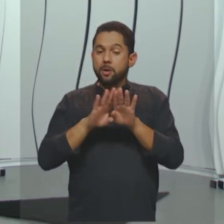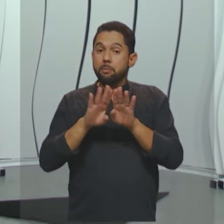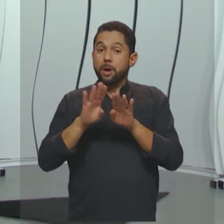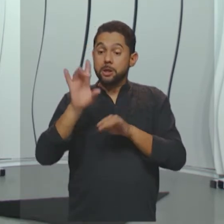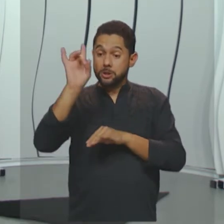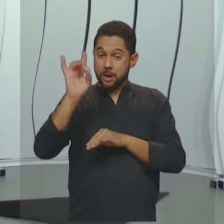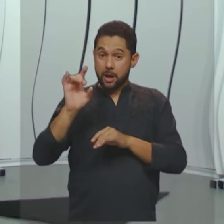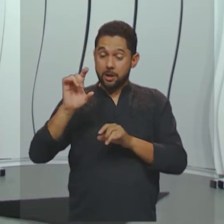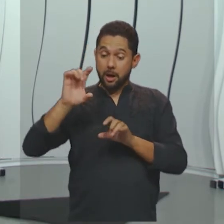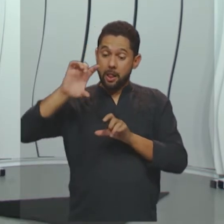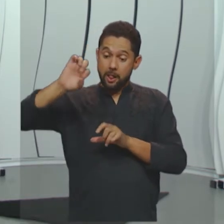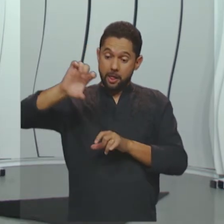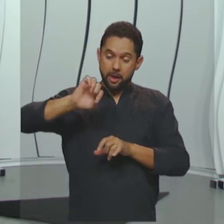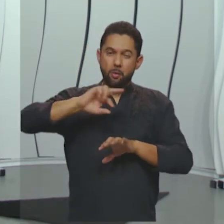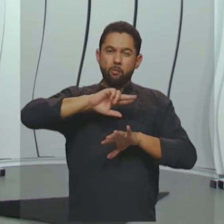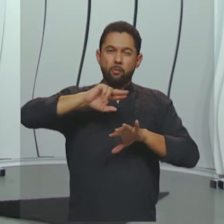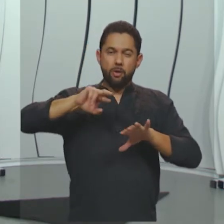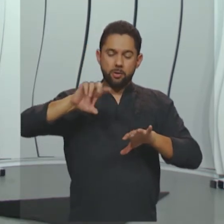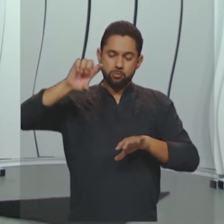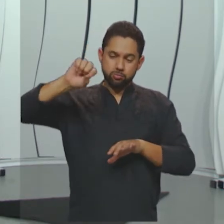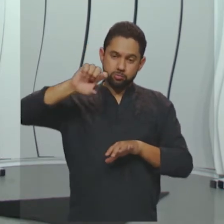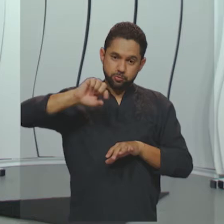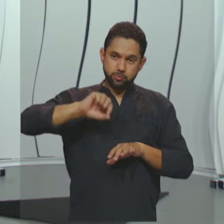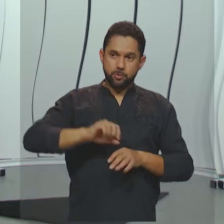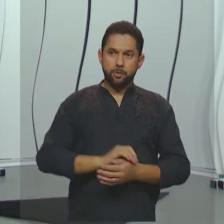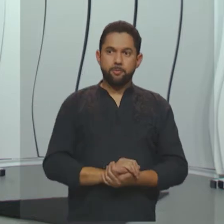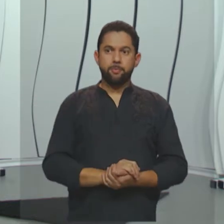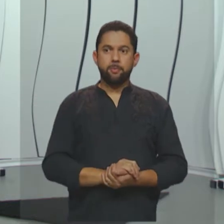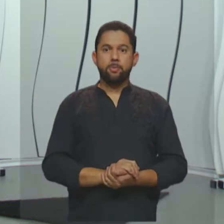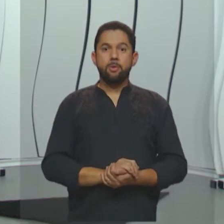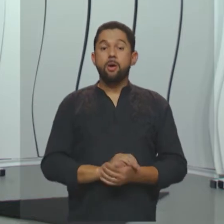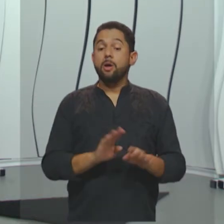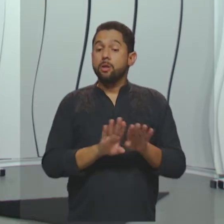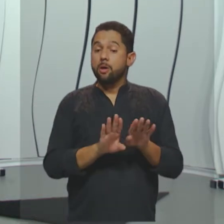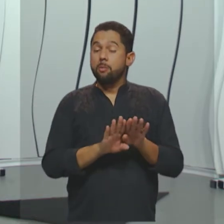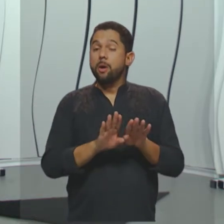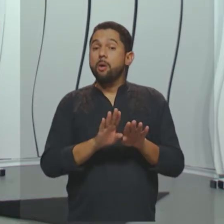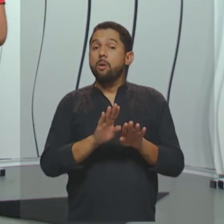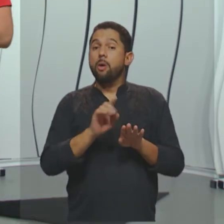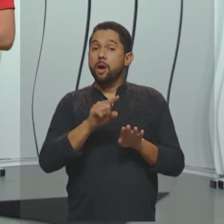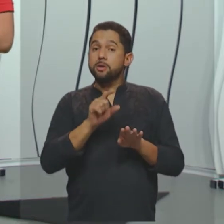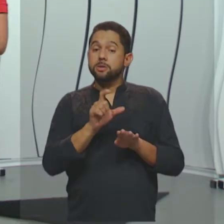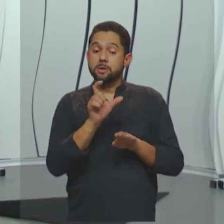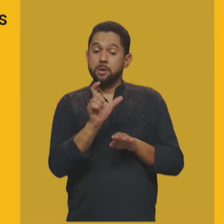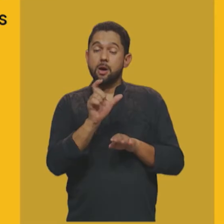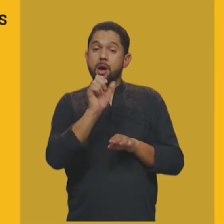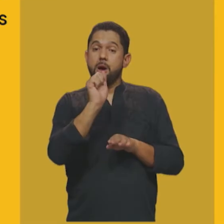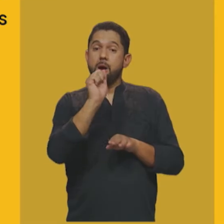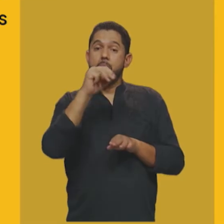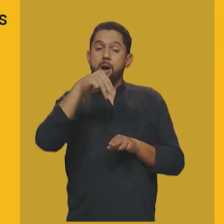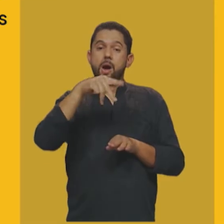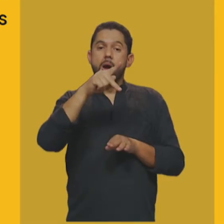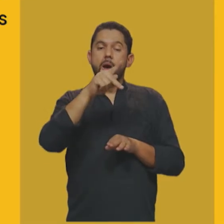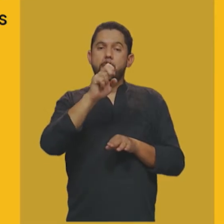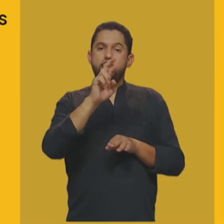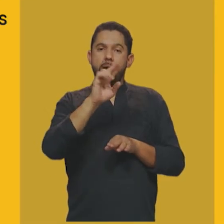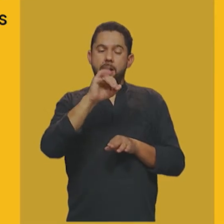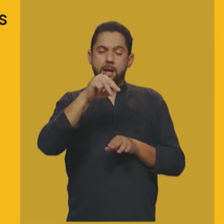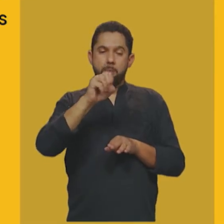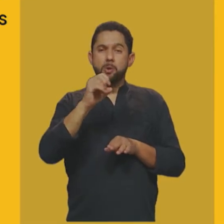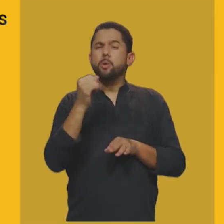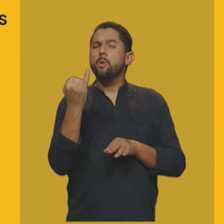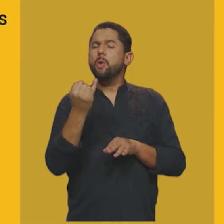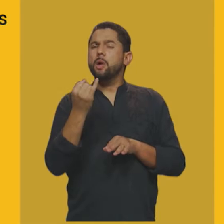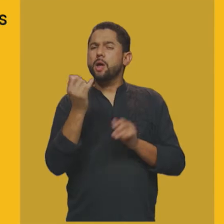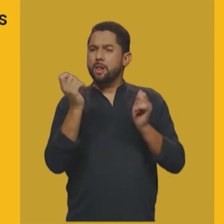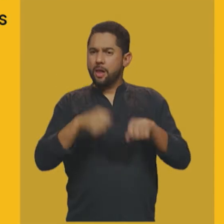do amperímetro, a gente vai considerar a resistência, um amperímetro ideal, a resistência dele tem que ser a menor possível,